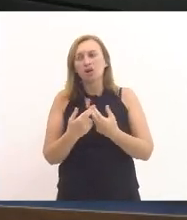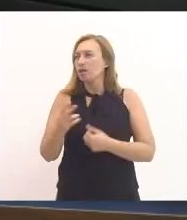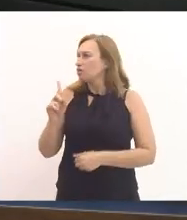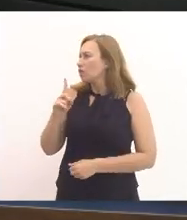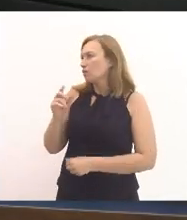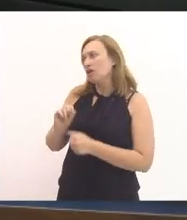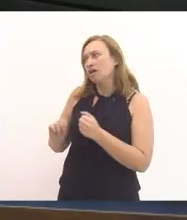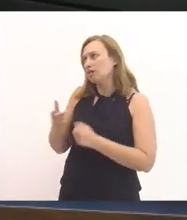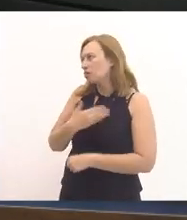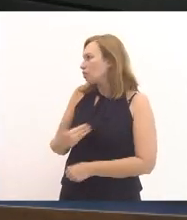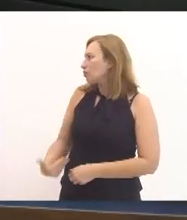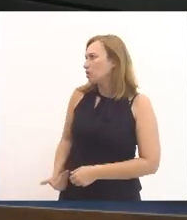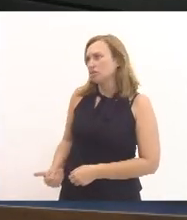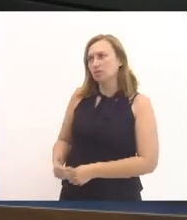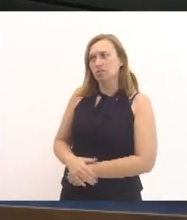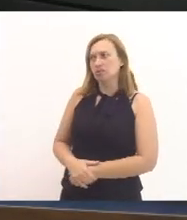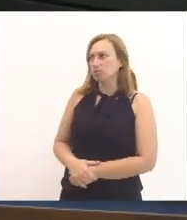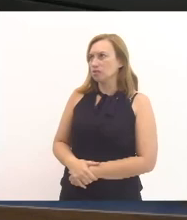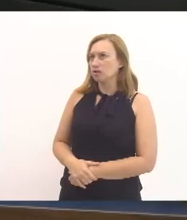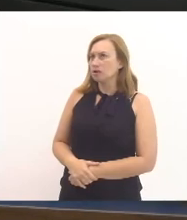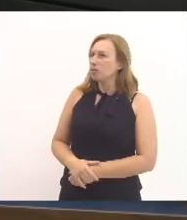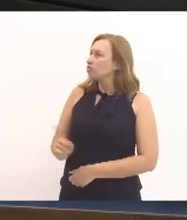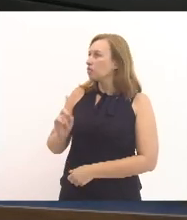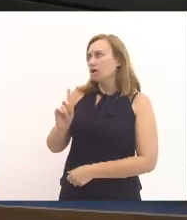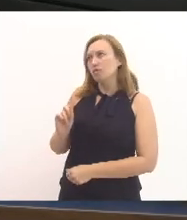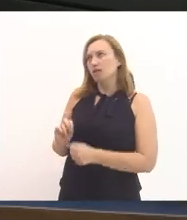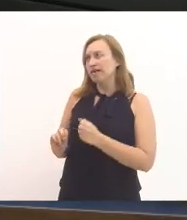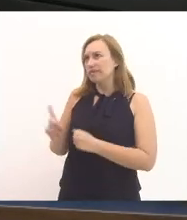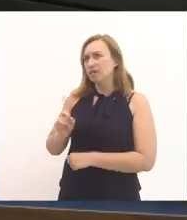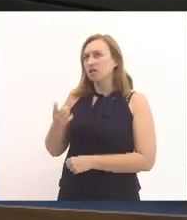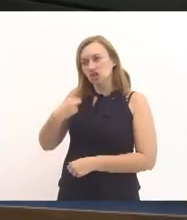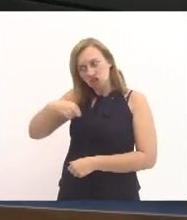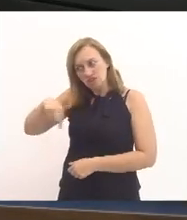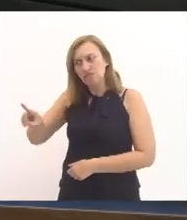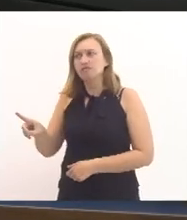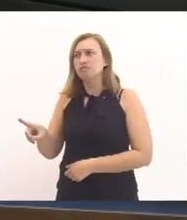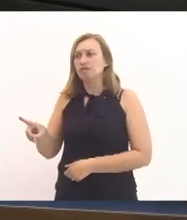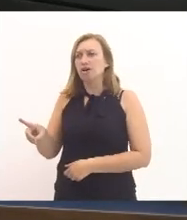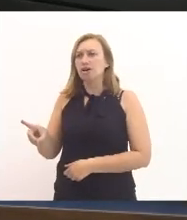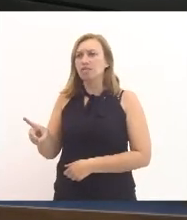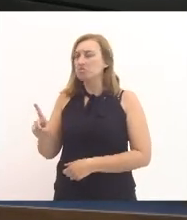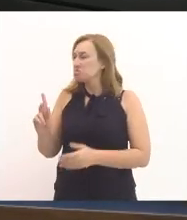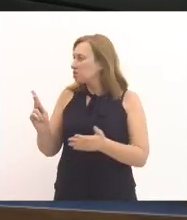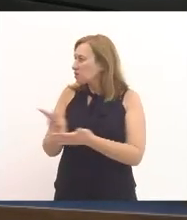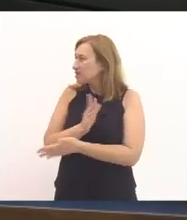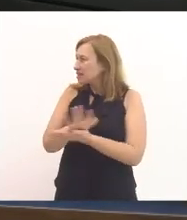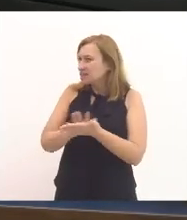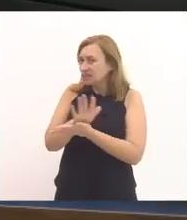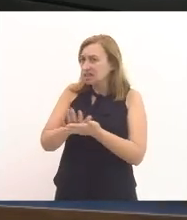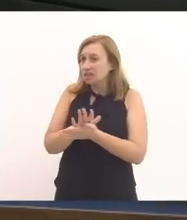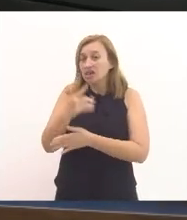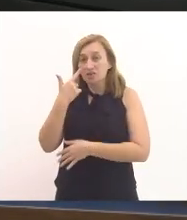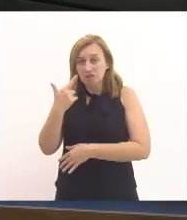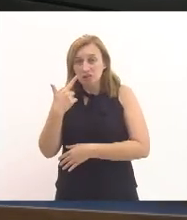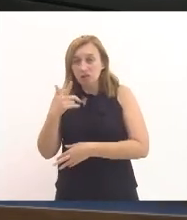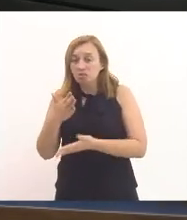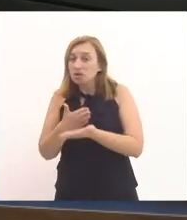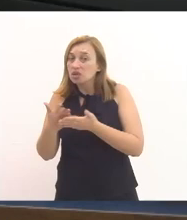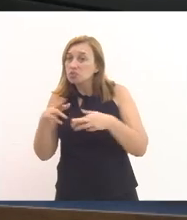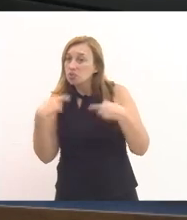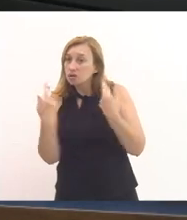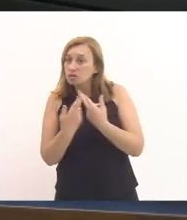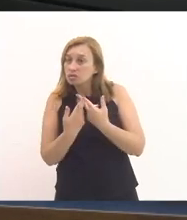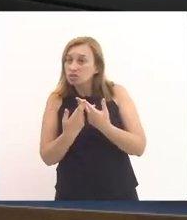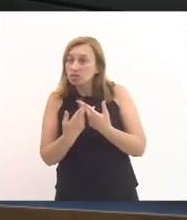não faz seus desmoralização cara não faz isso não a gente vai aí mesmo que não aconteça nada e você lembra como é que ele começou a reunião